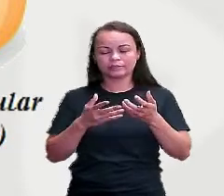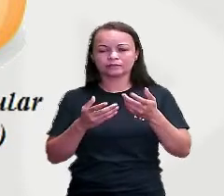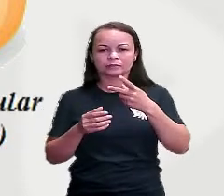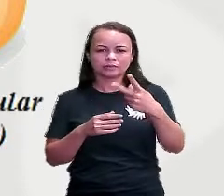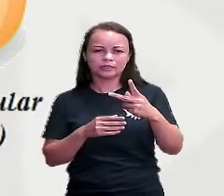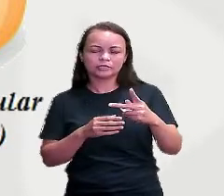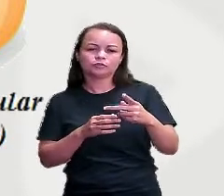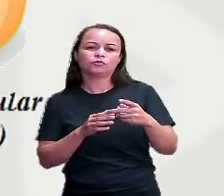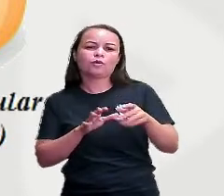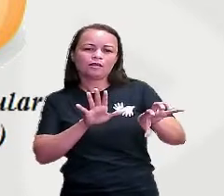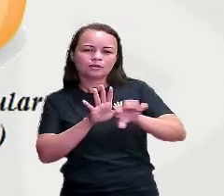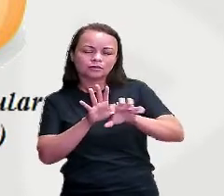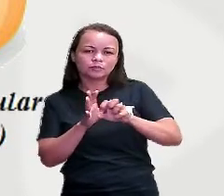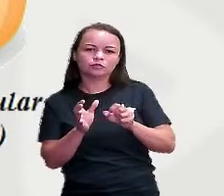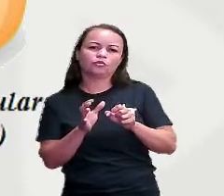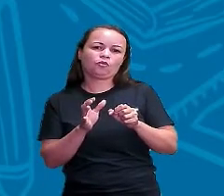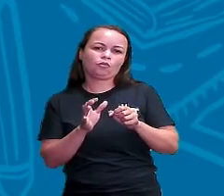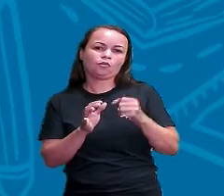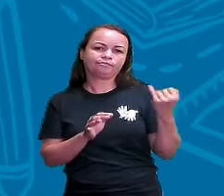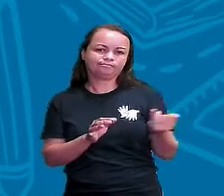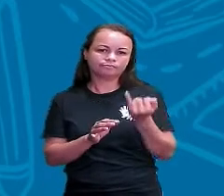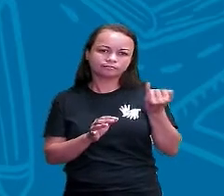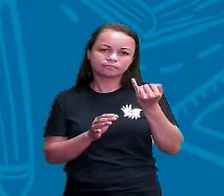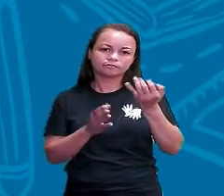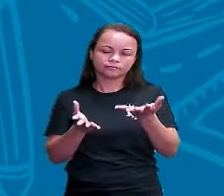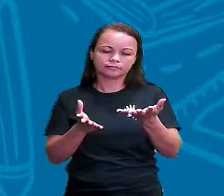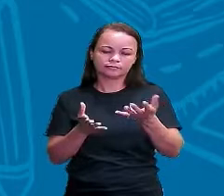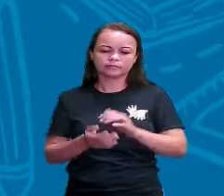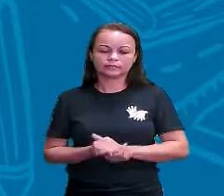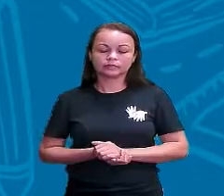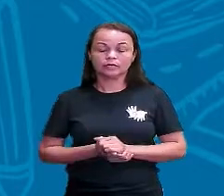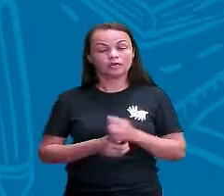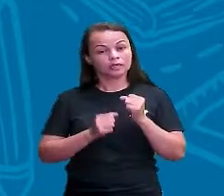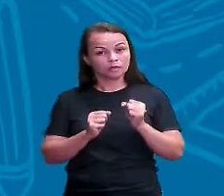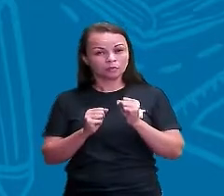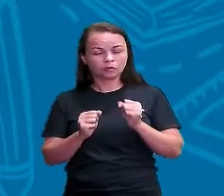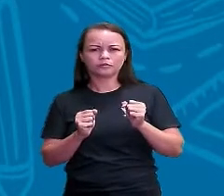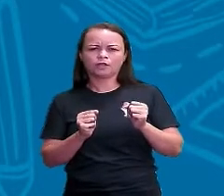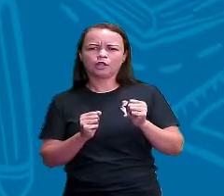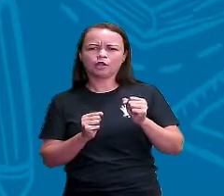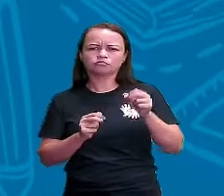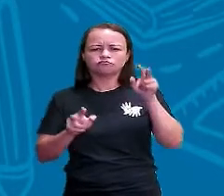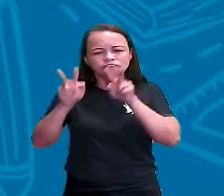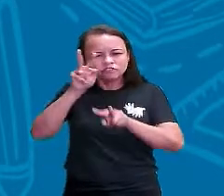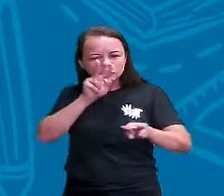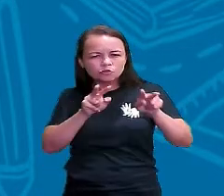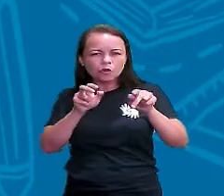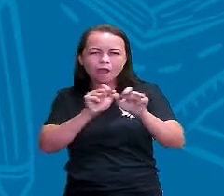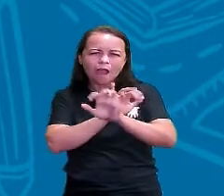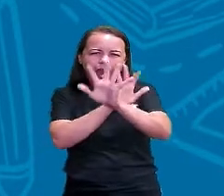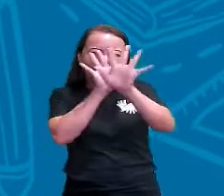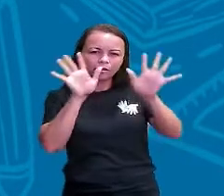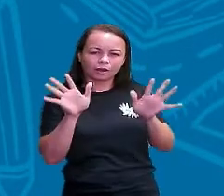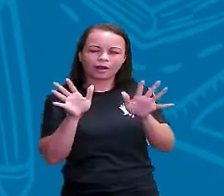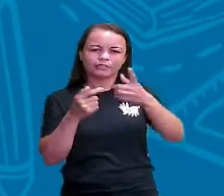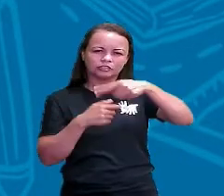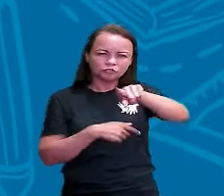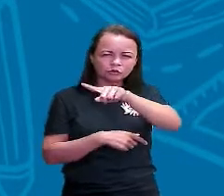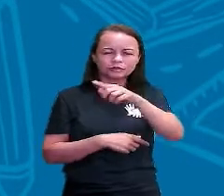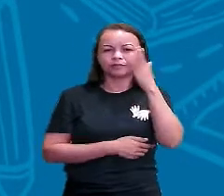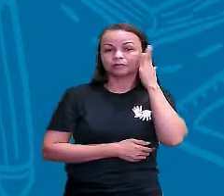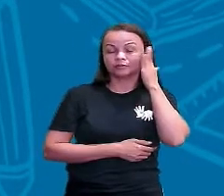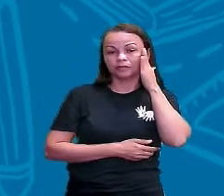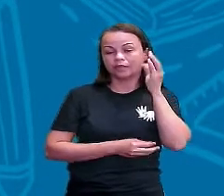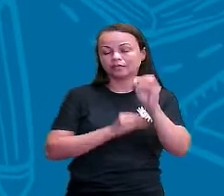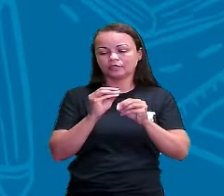receptor específico. Volta aqui comigo. Para que a gente possa visualizar isso com muita clareza. Para quem sair daqui, sair entendendo. Então, a gente tem ali, ó,